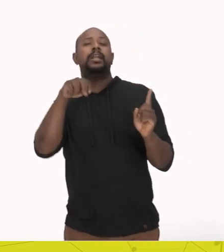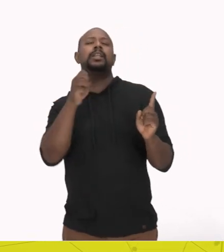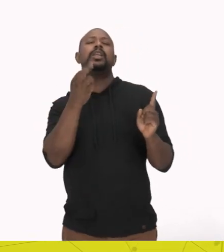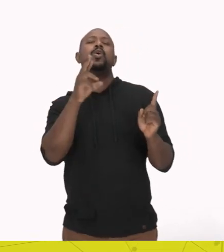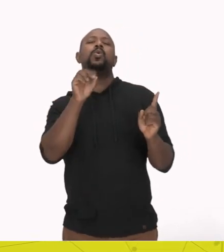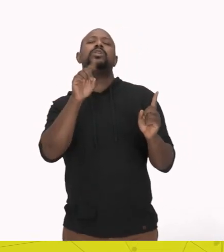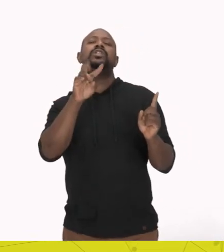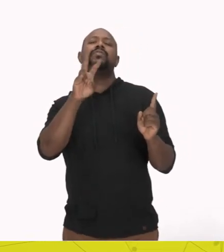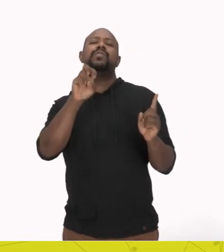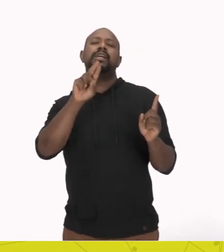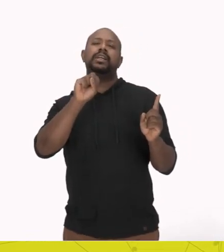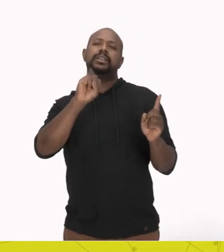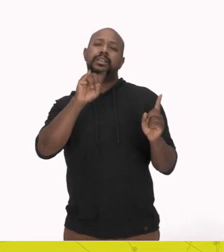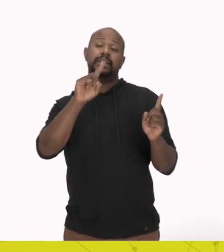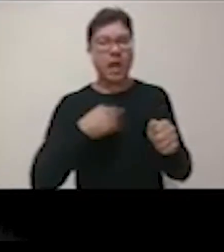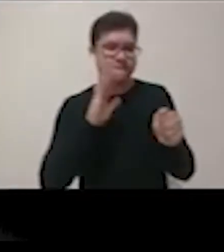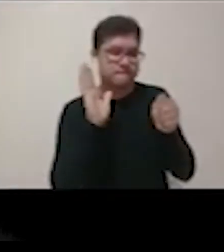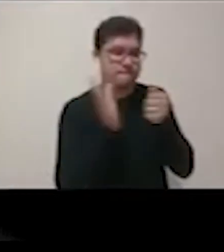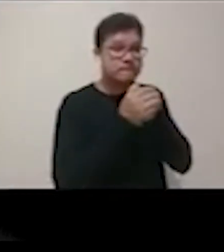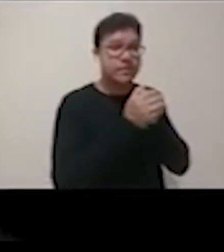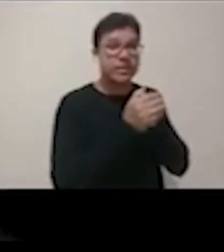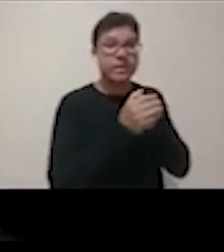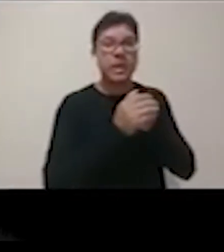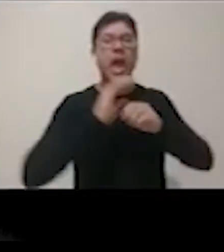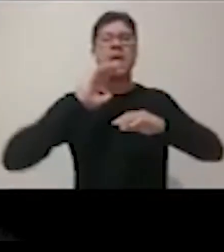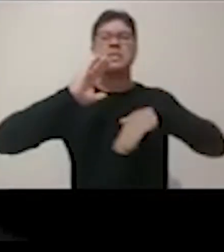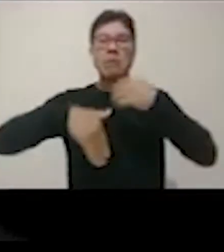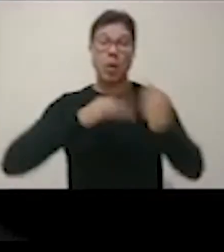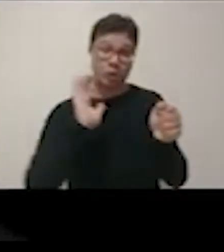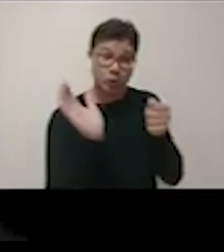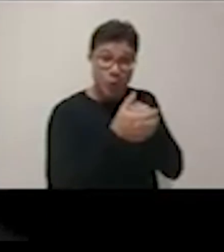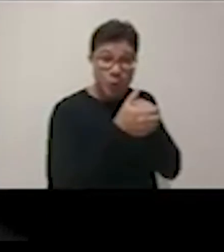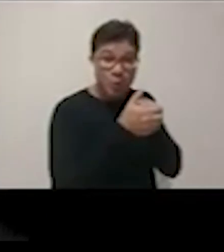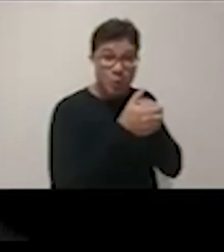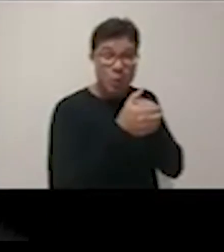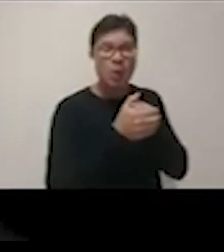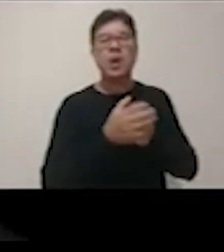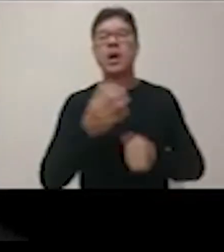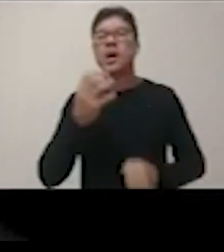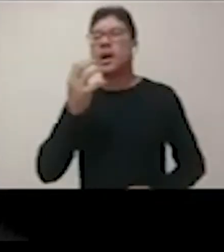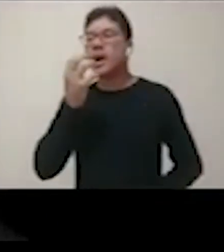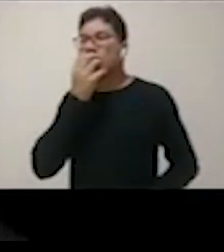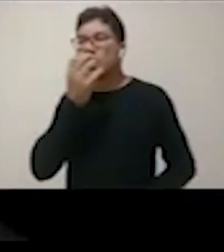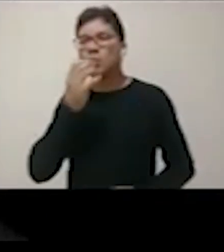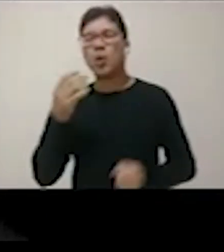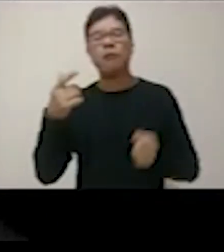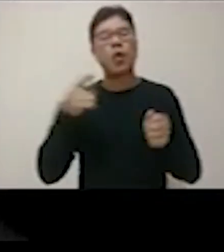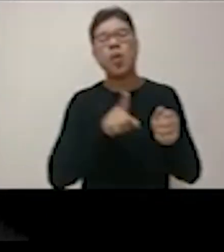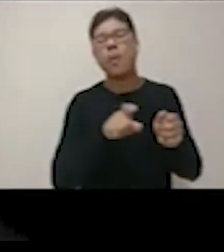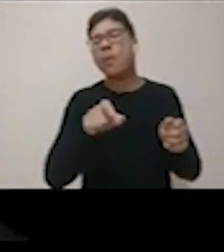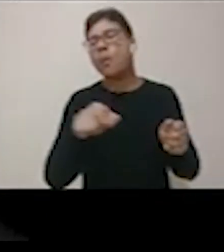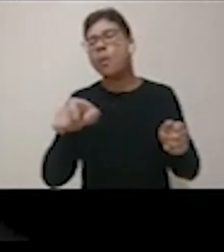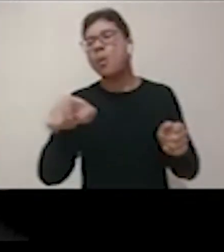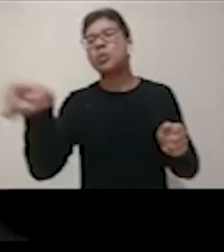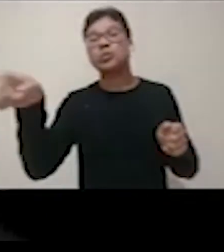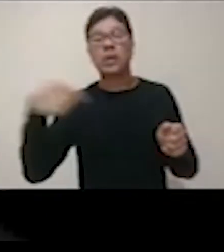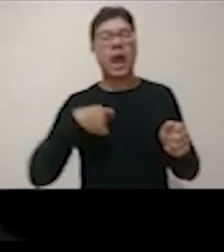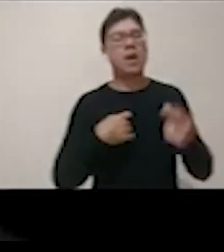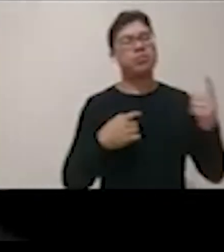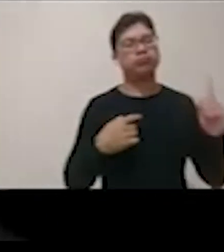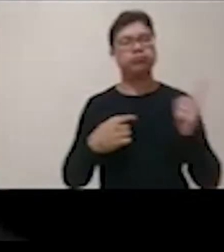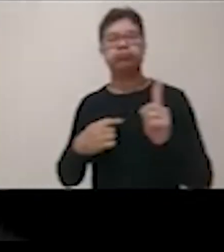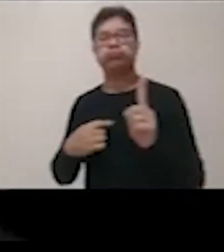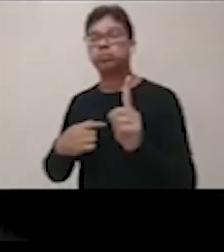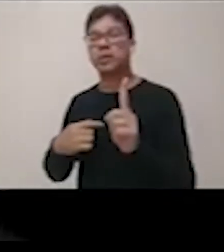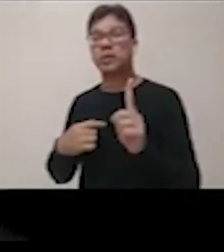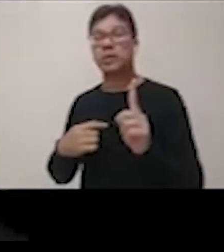da neurodiversidade e ver mais uma oficina que a gente fez junto com o Coeficiente Artístico chamada